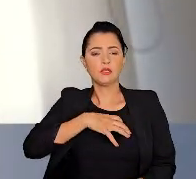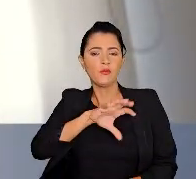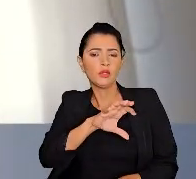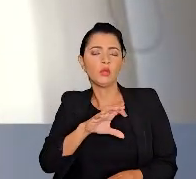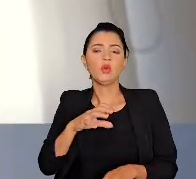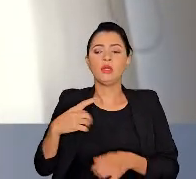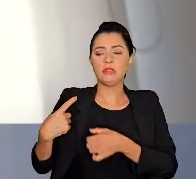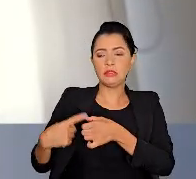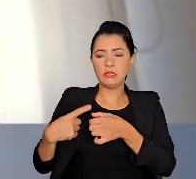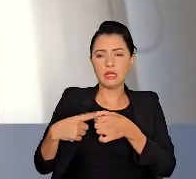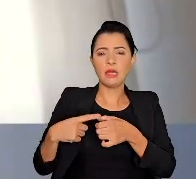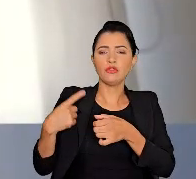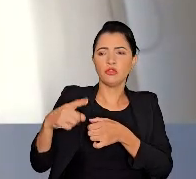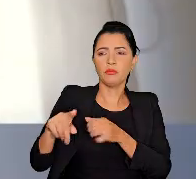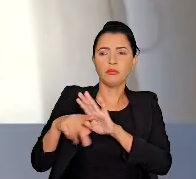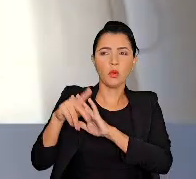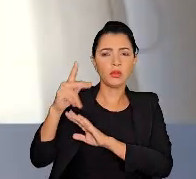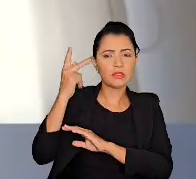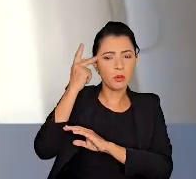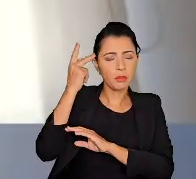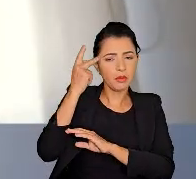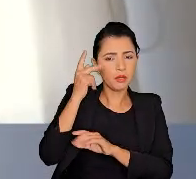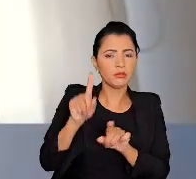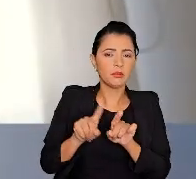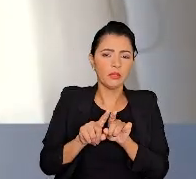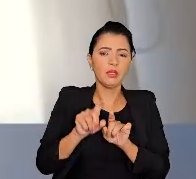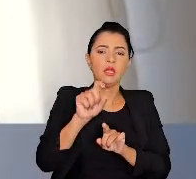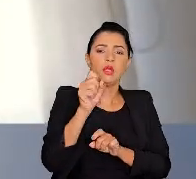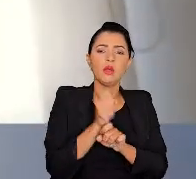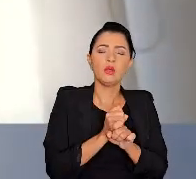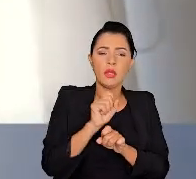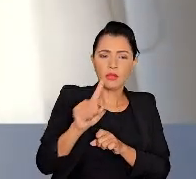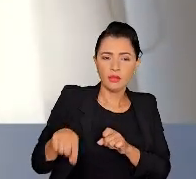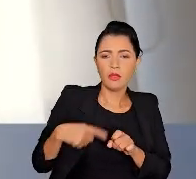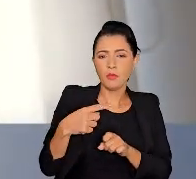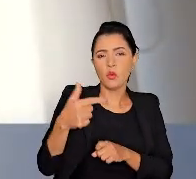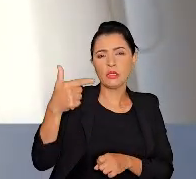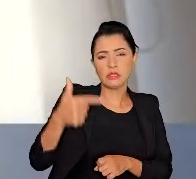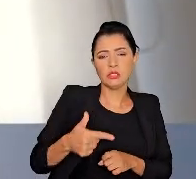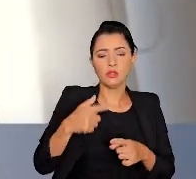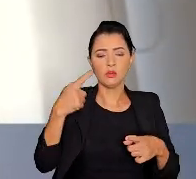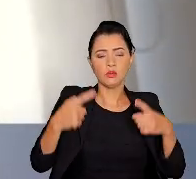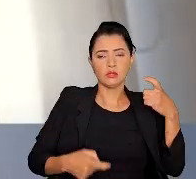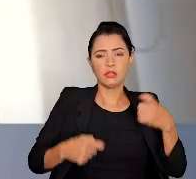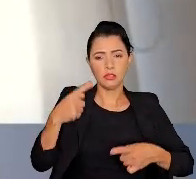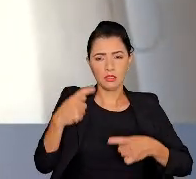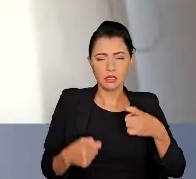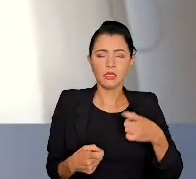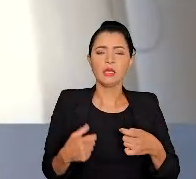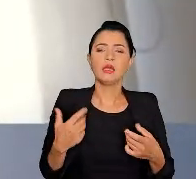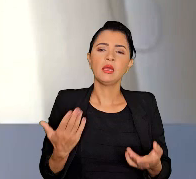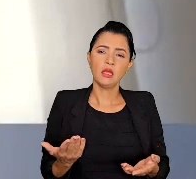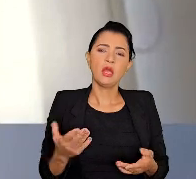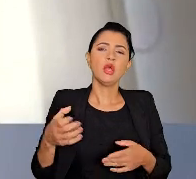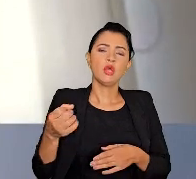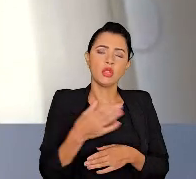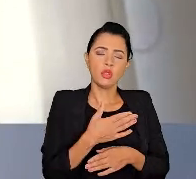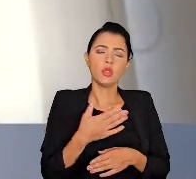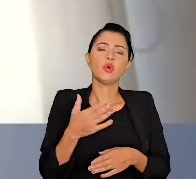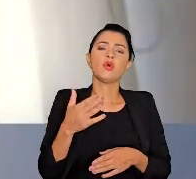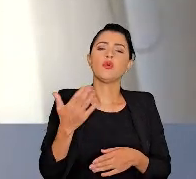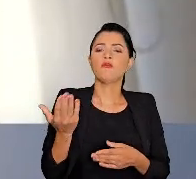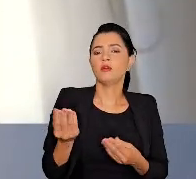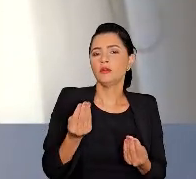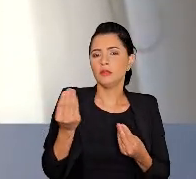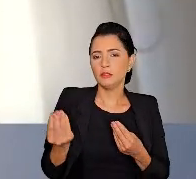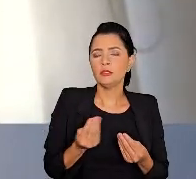interior de São Paulo. E nos anos 50, após a Segunda Guerra, uma nova onda